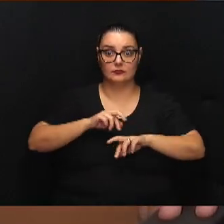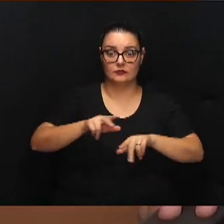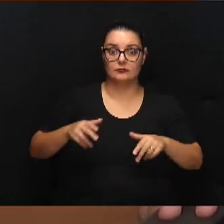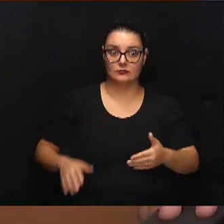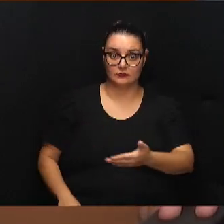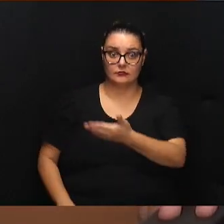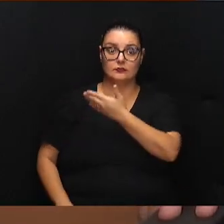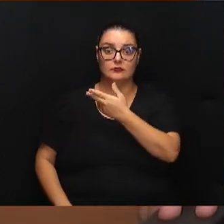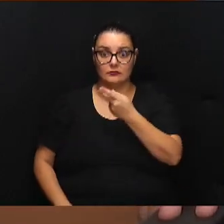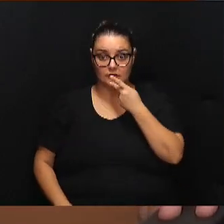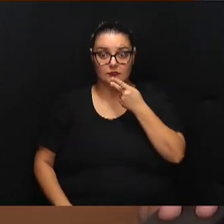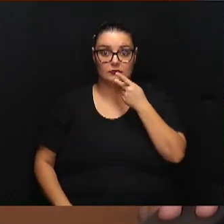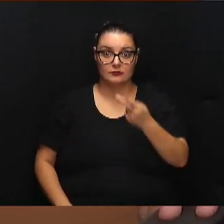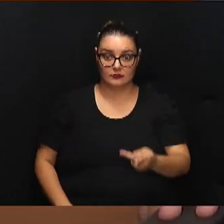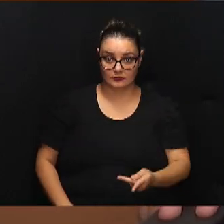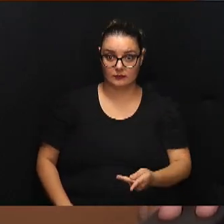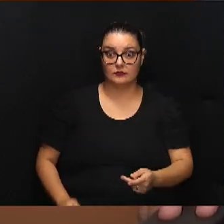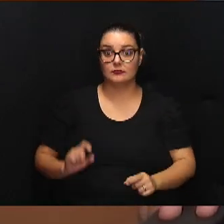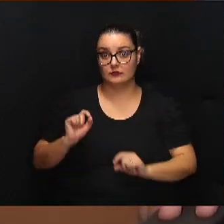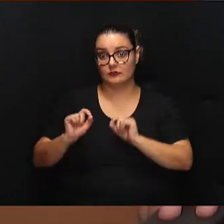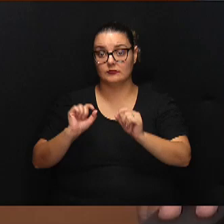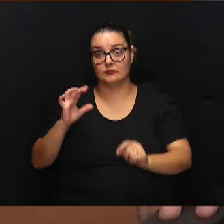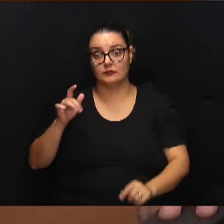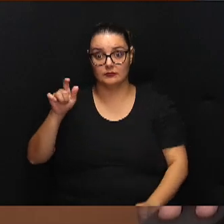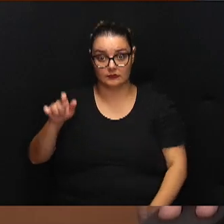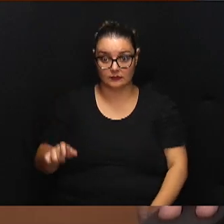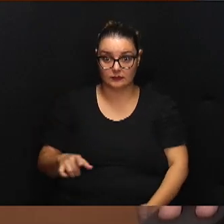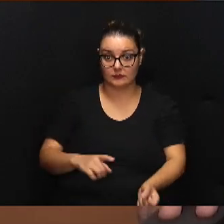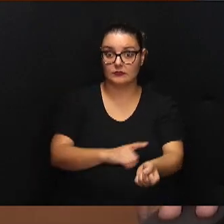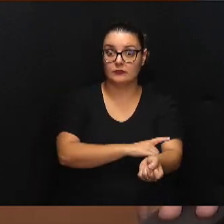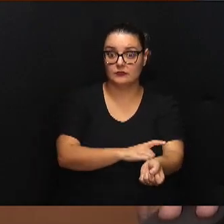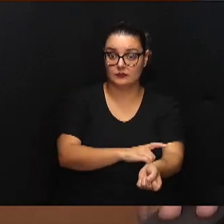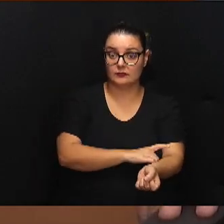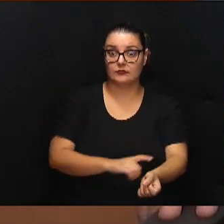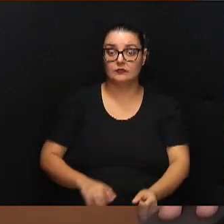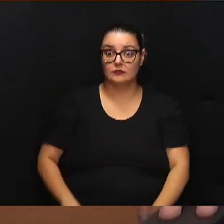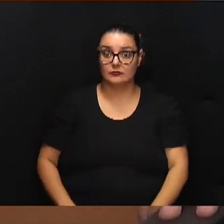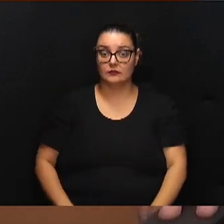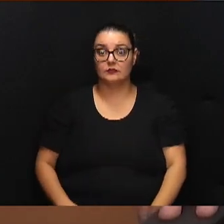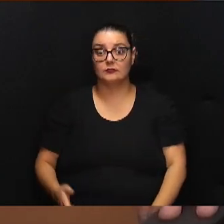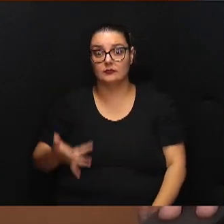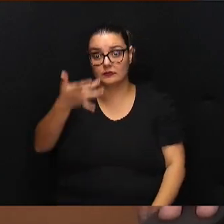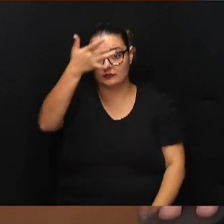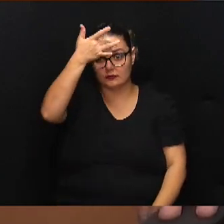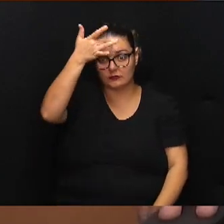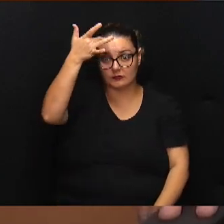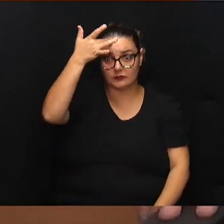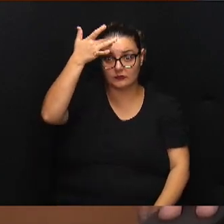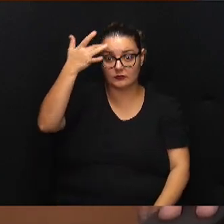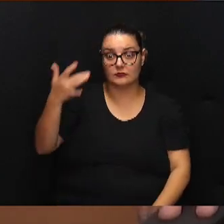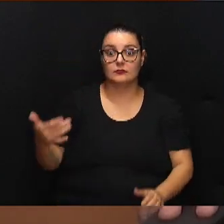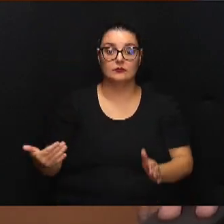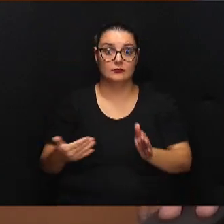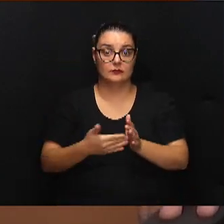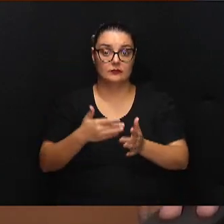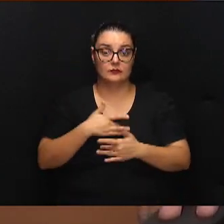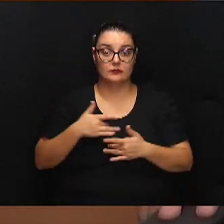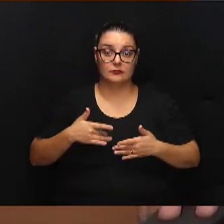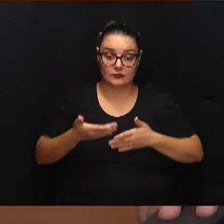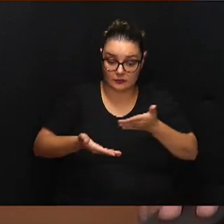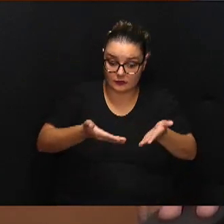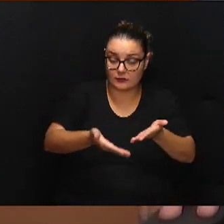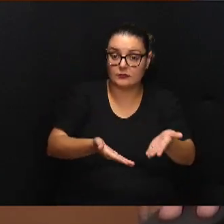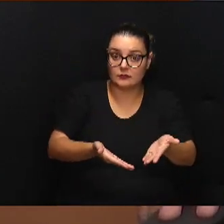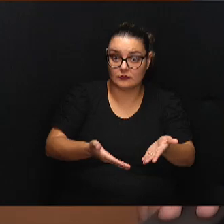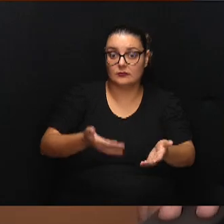a gente está falando do que acontece com a pessoa que tem diabetes, mas a saúde mental, até a saúde física de quem lida